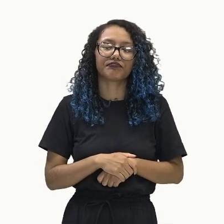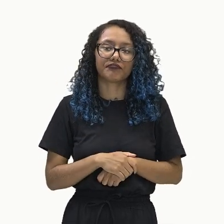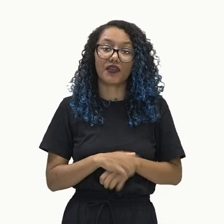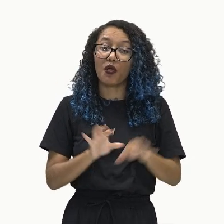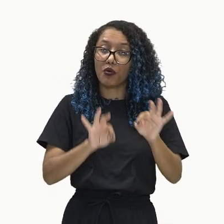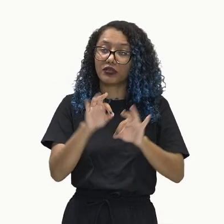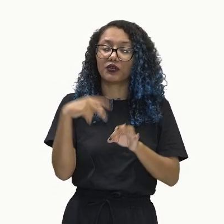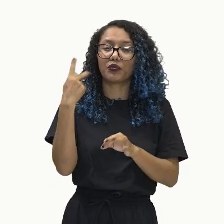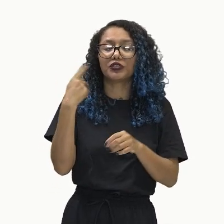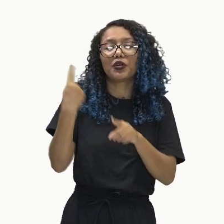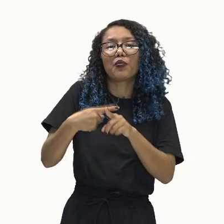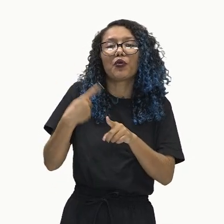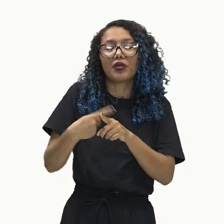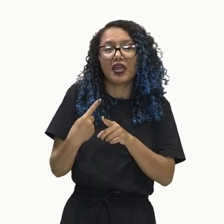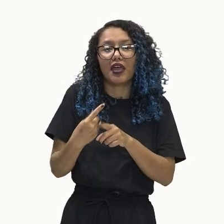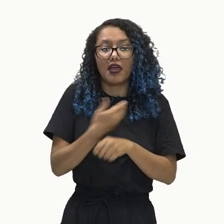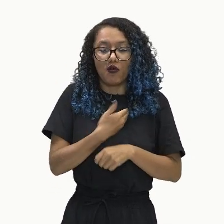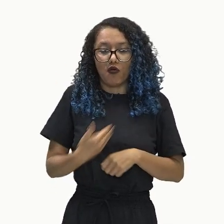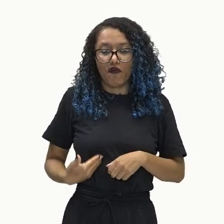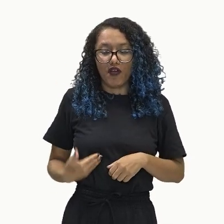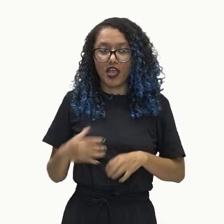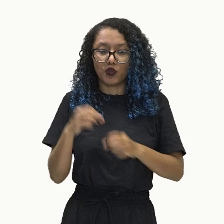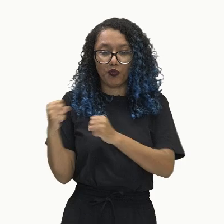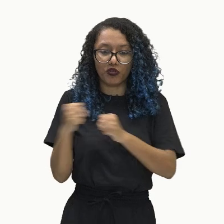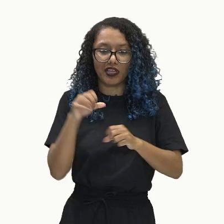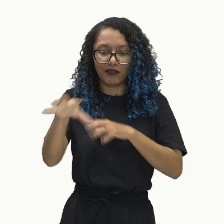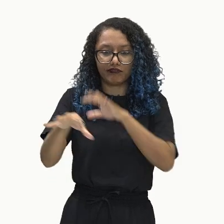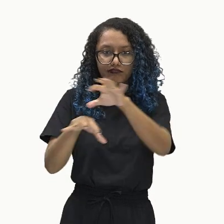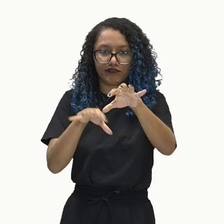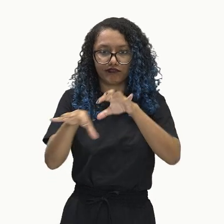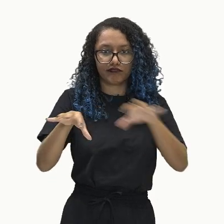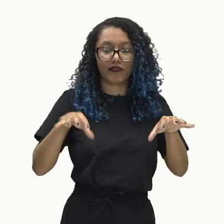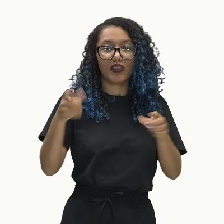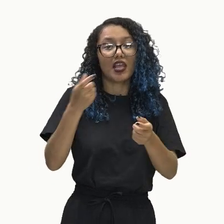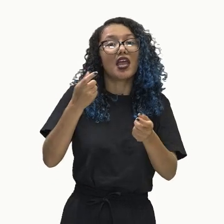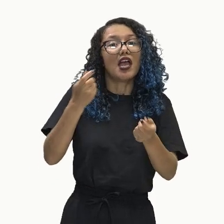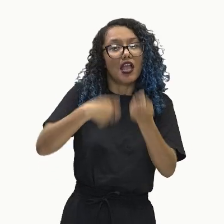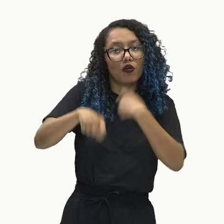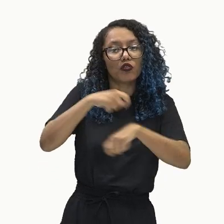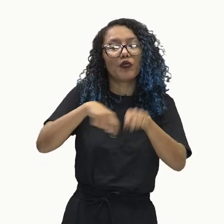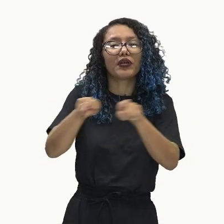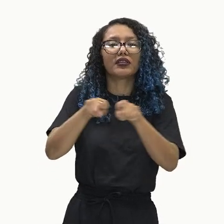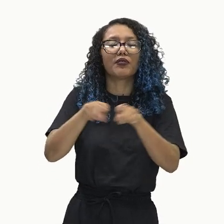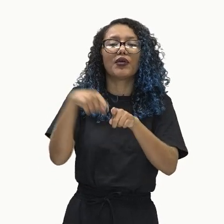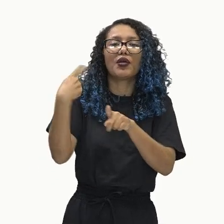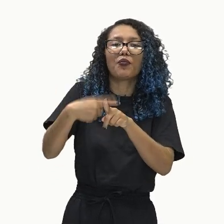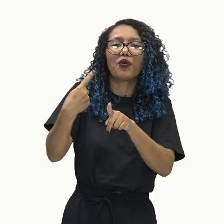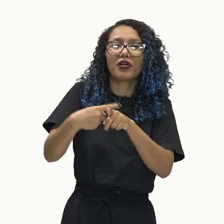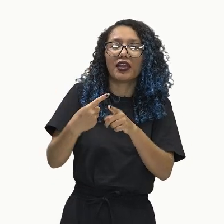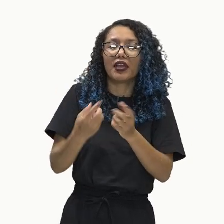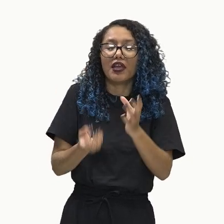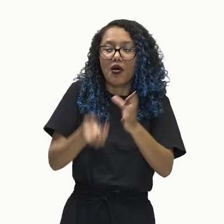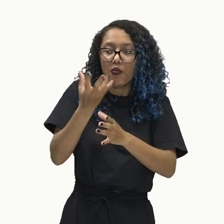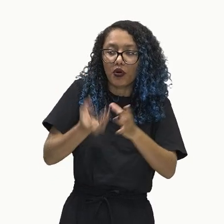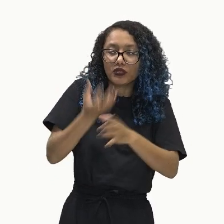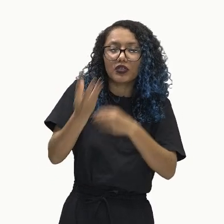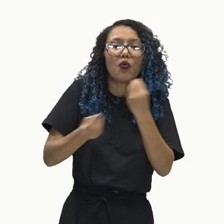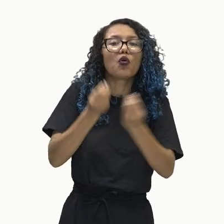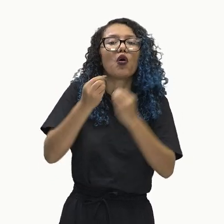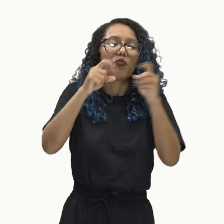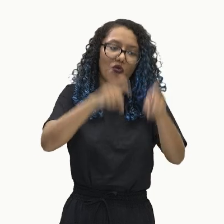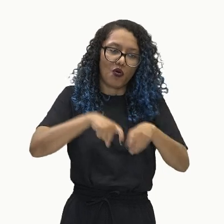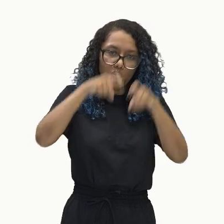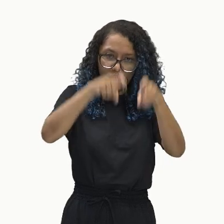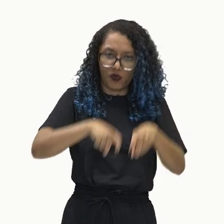político estava descentralizado, econômica, à medida em que eu falo que a forma de produção era rural, basicamente os